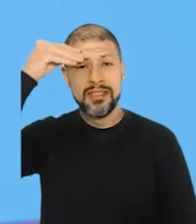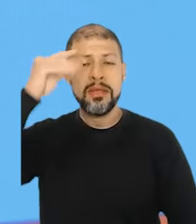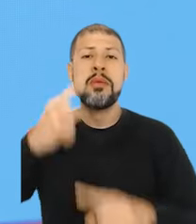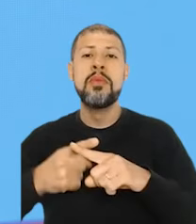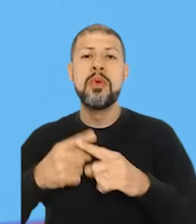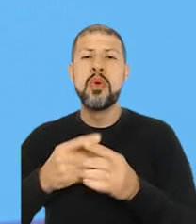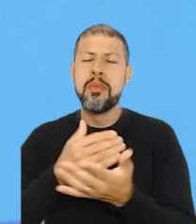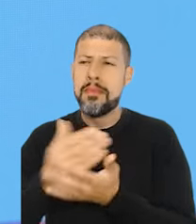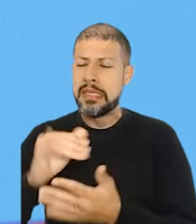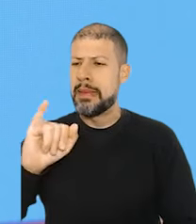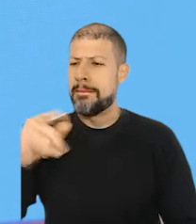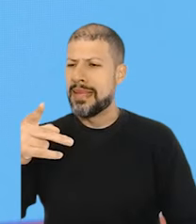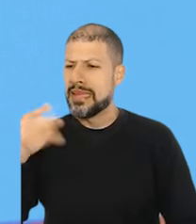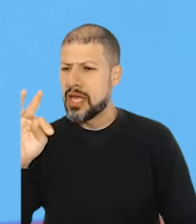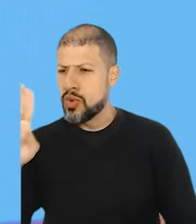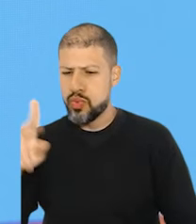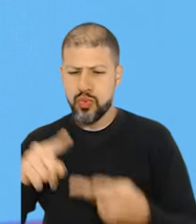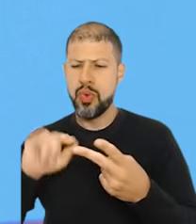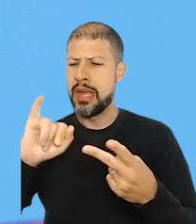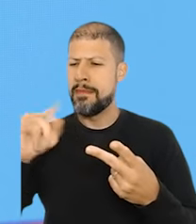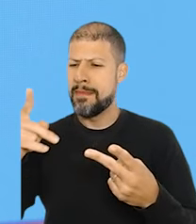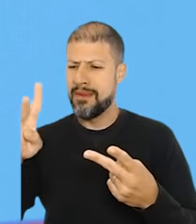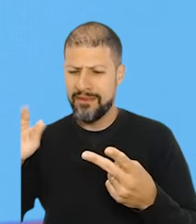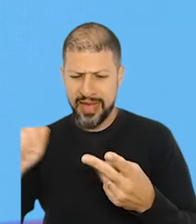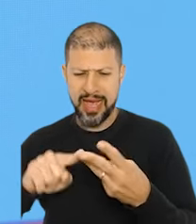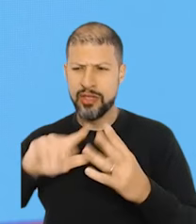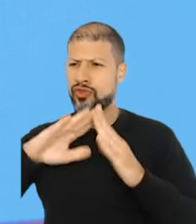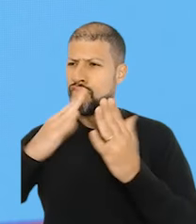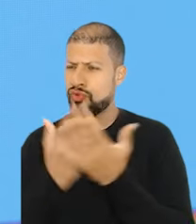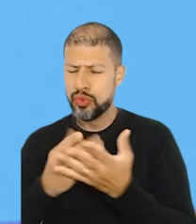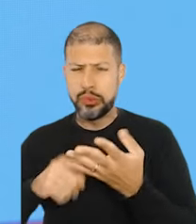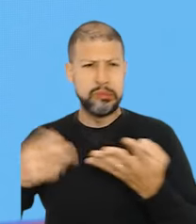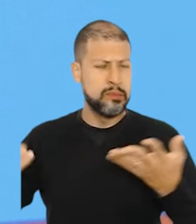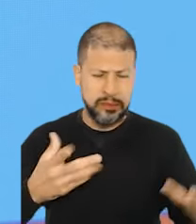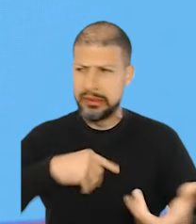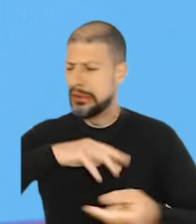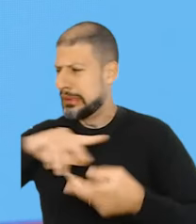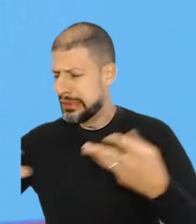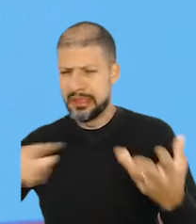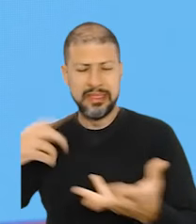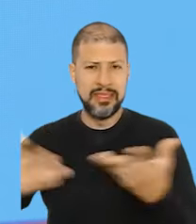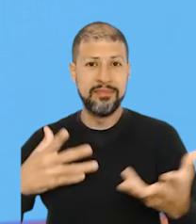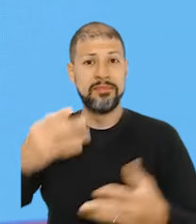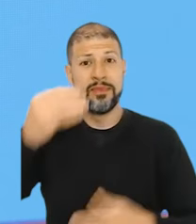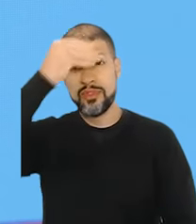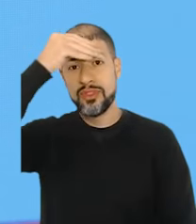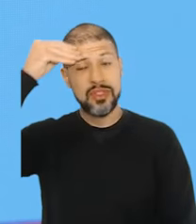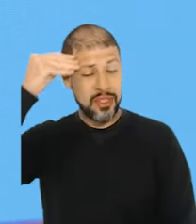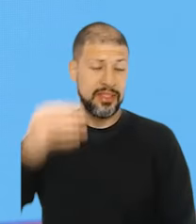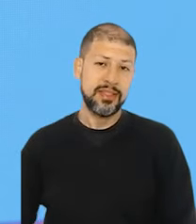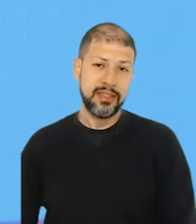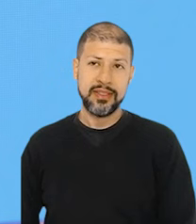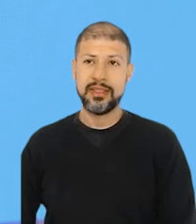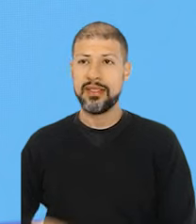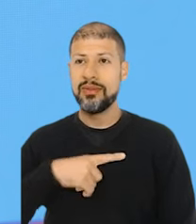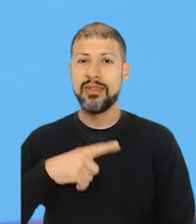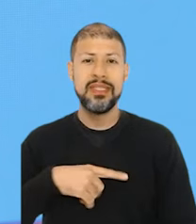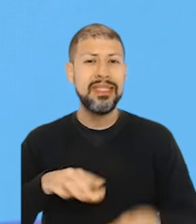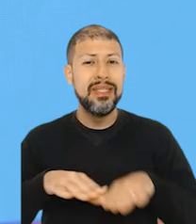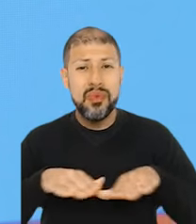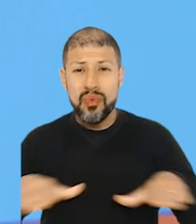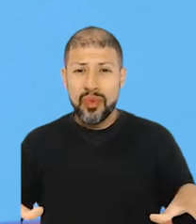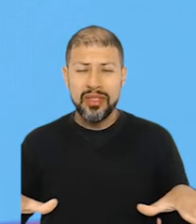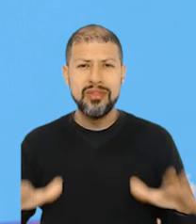começo do ano é IPTU IPVA escola é correria é regime é um monte de coisa e a gente acaba esquecendo Então por ser uma coisa tão